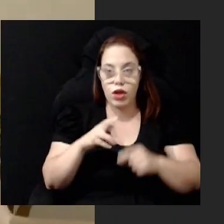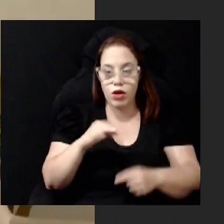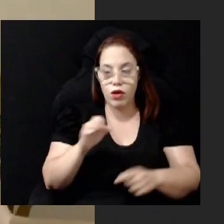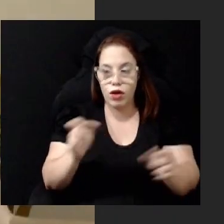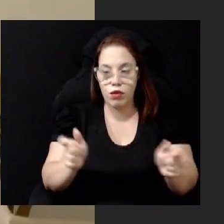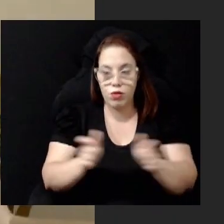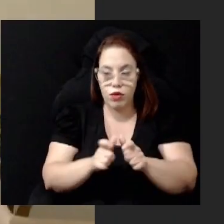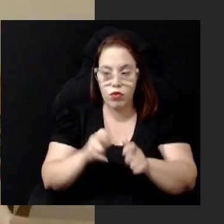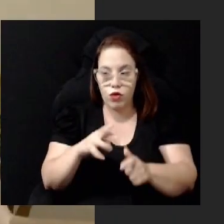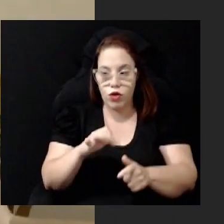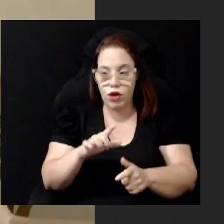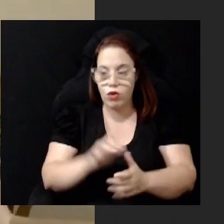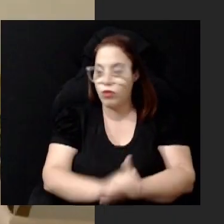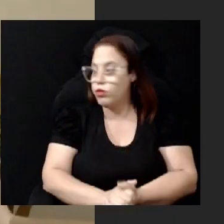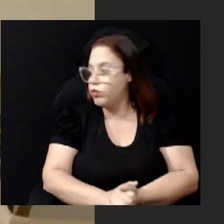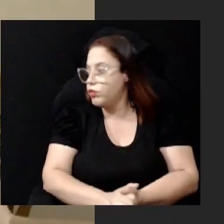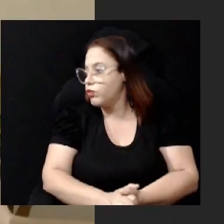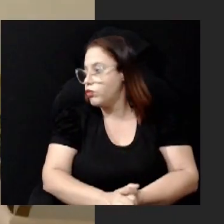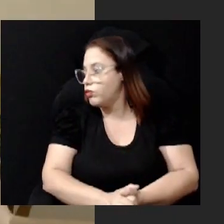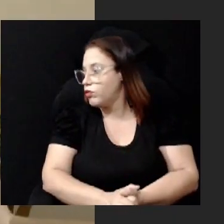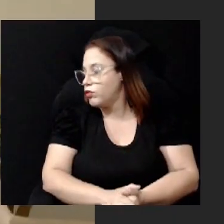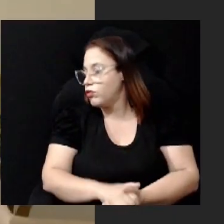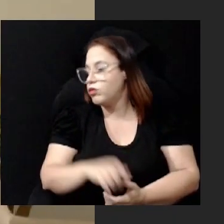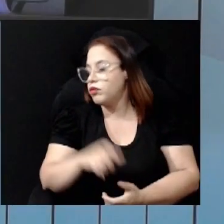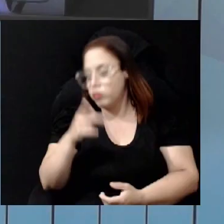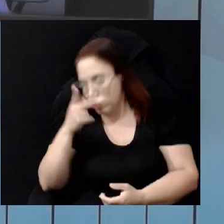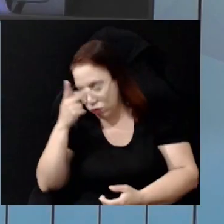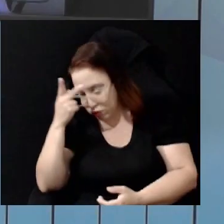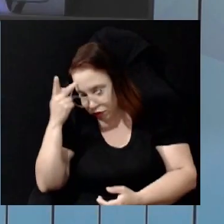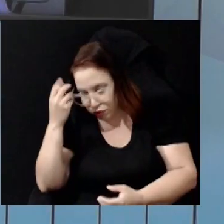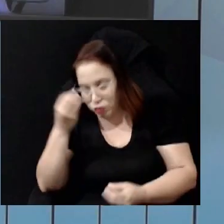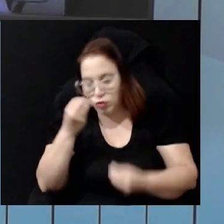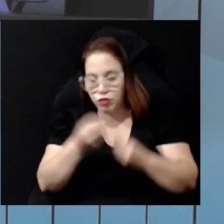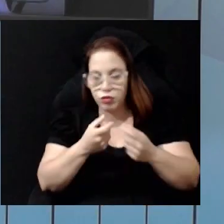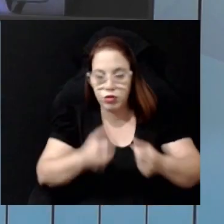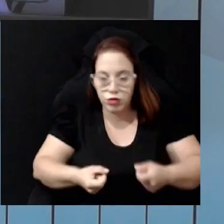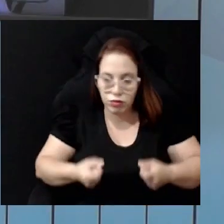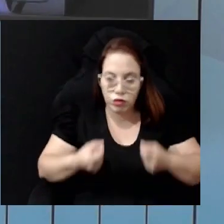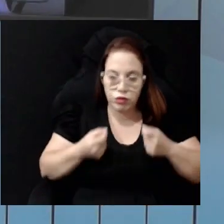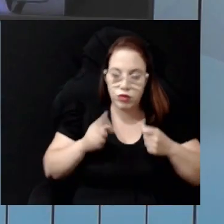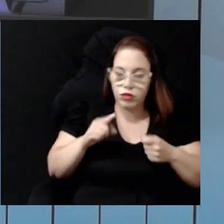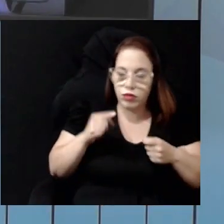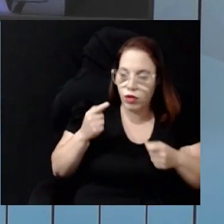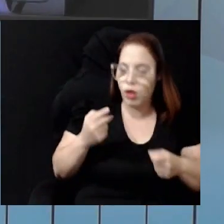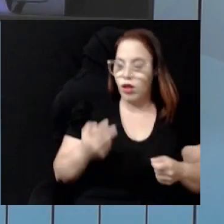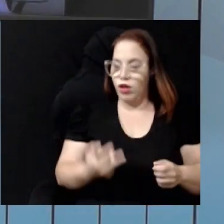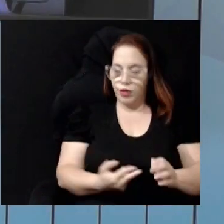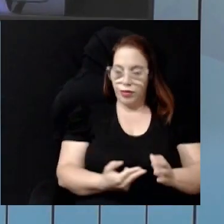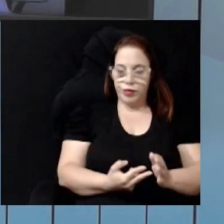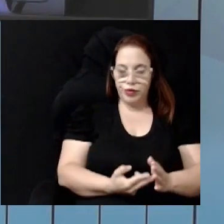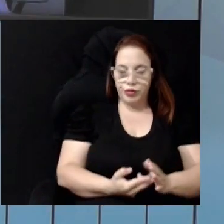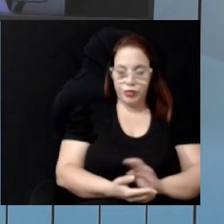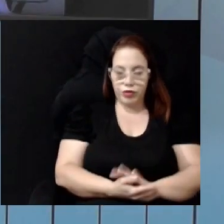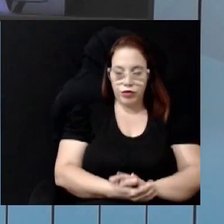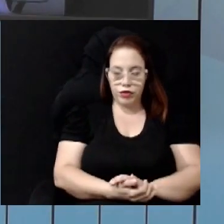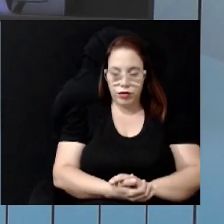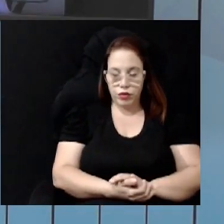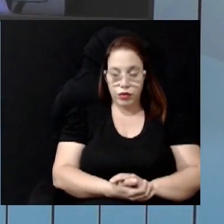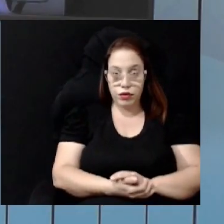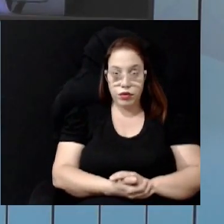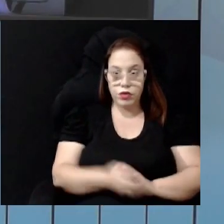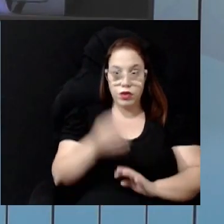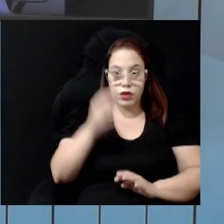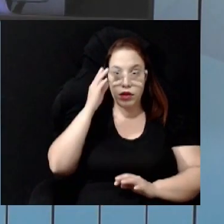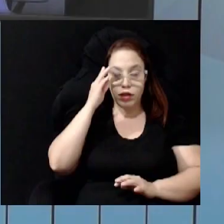com uma sequela menor funcional. E as pessoas com esse tipo de câncer, além da cirurgia, também passam